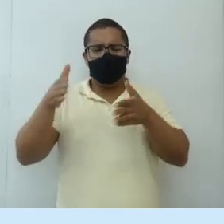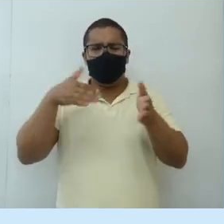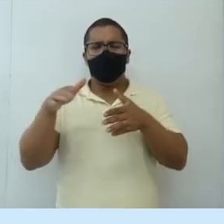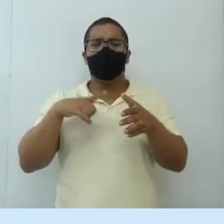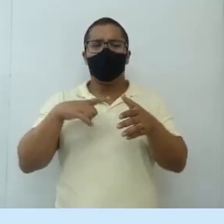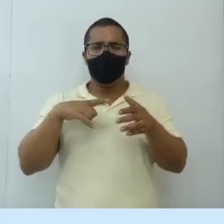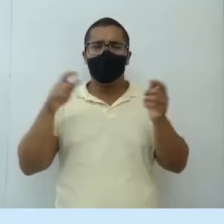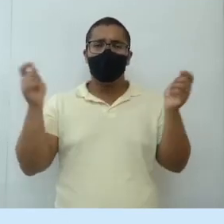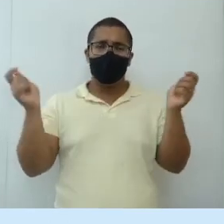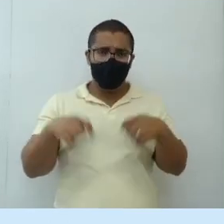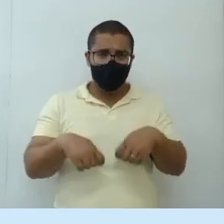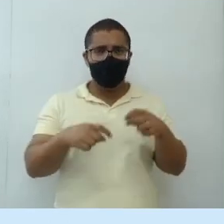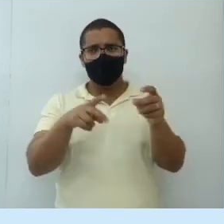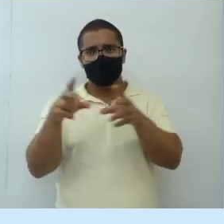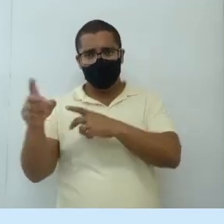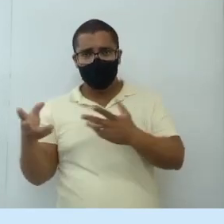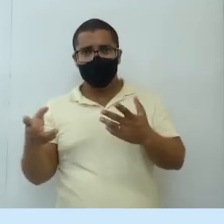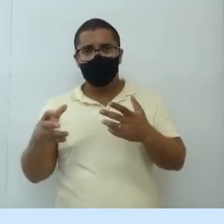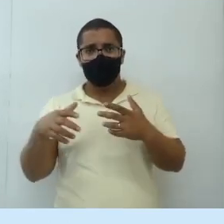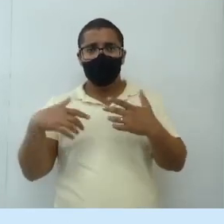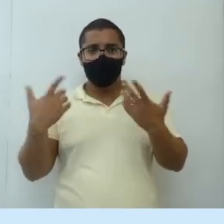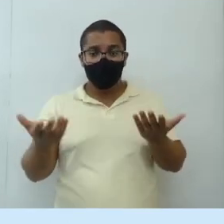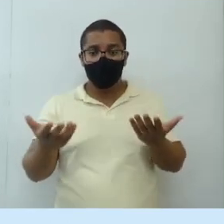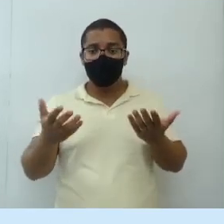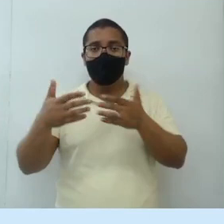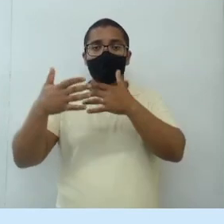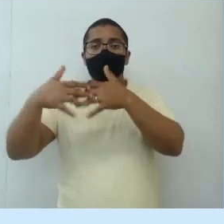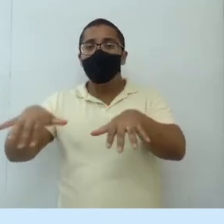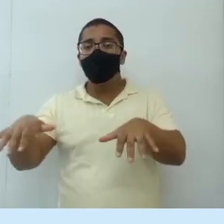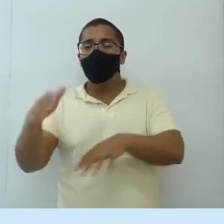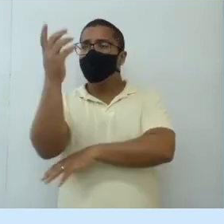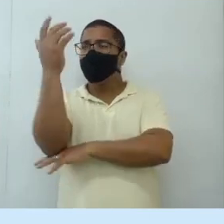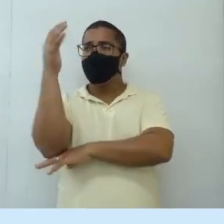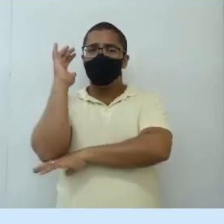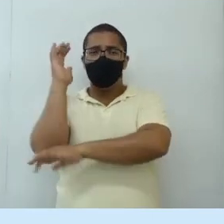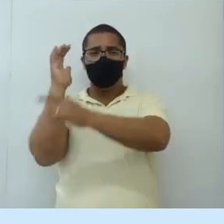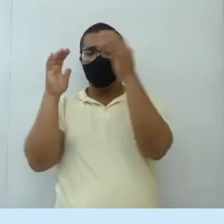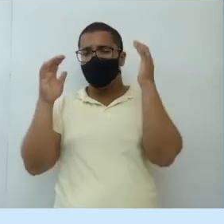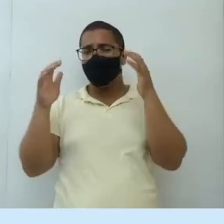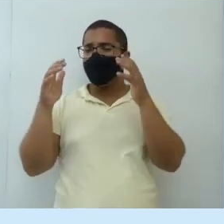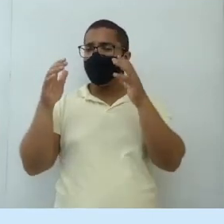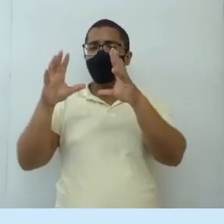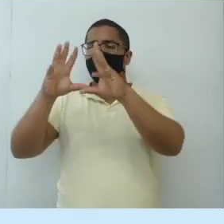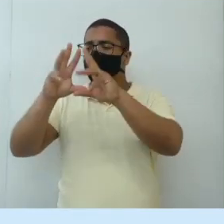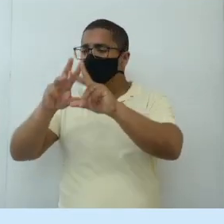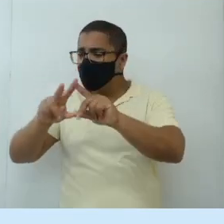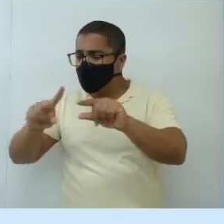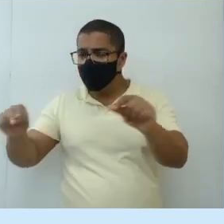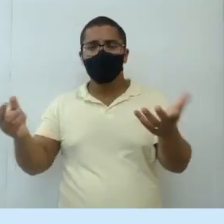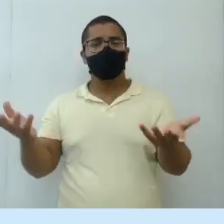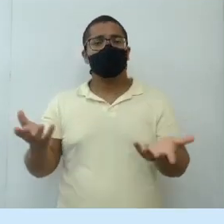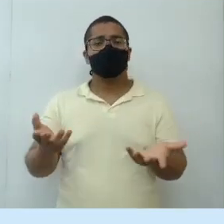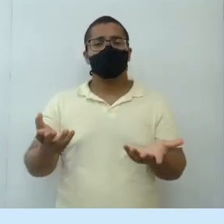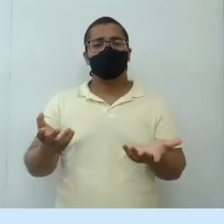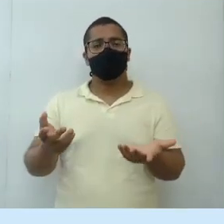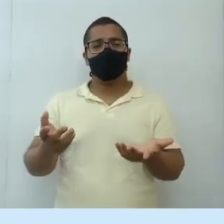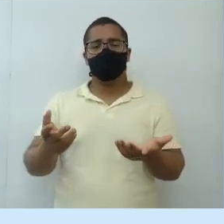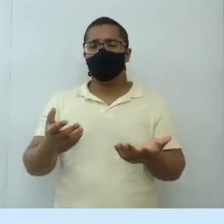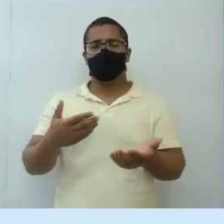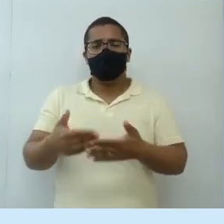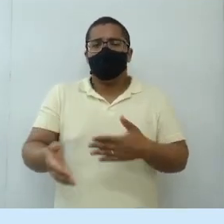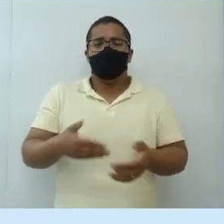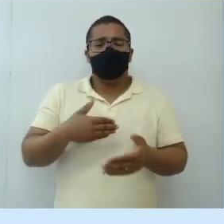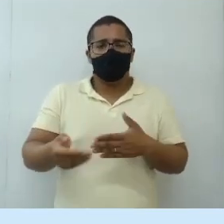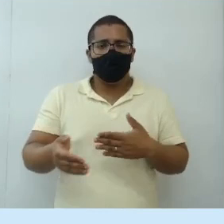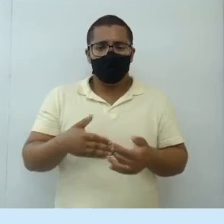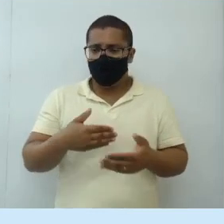mais retirando da natureza as reservas naturais degradando o meio ambiente sim